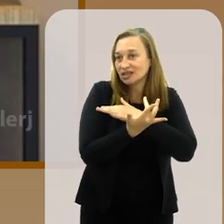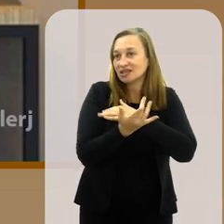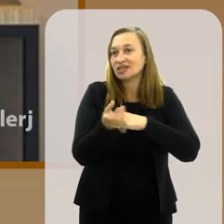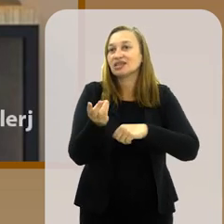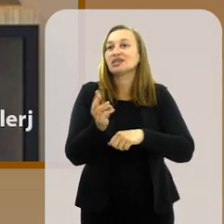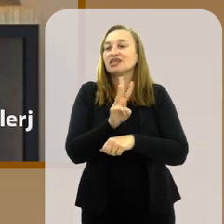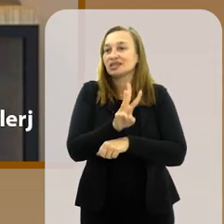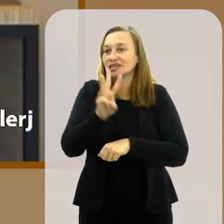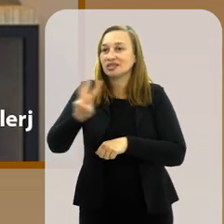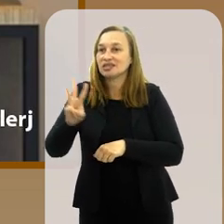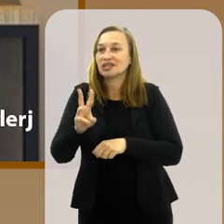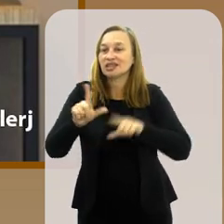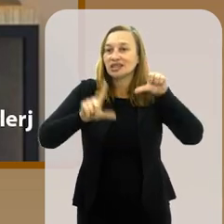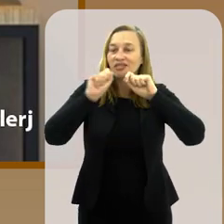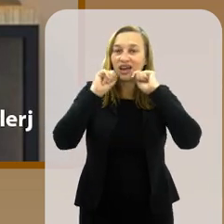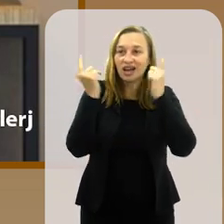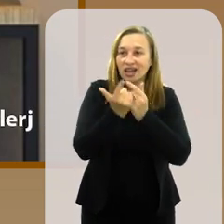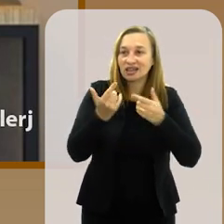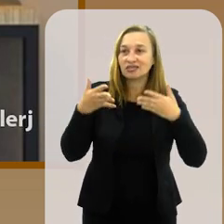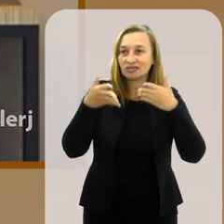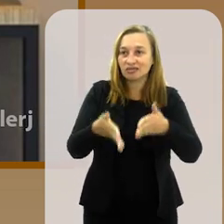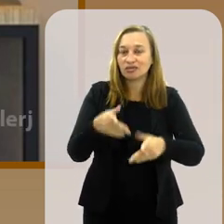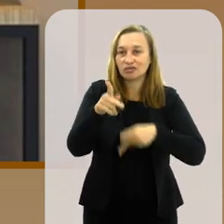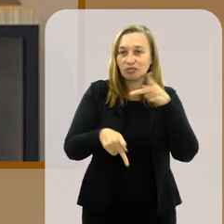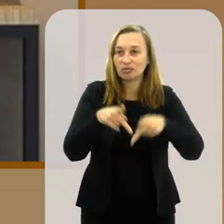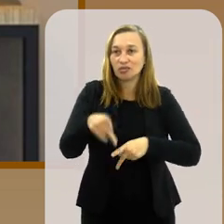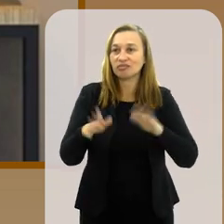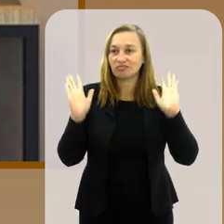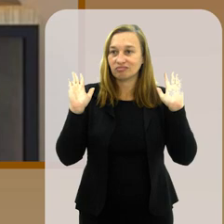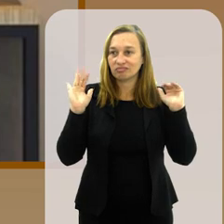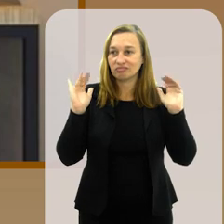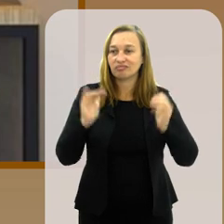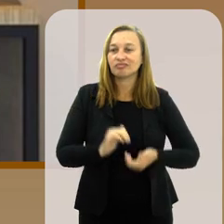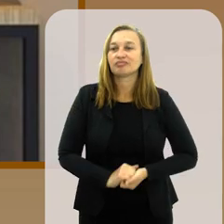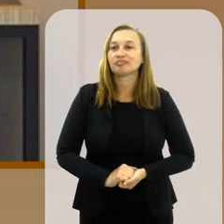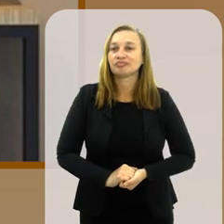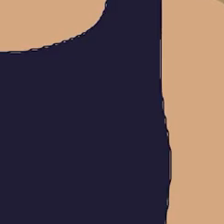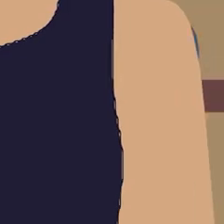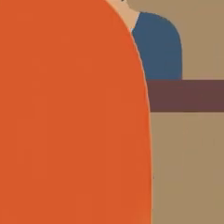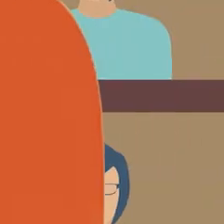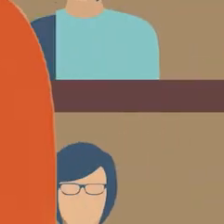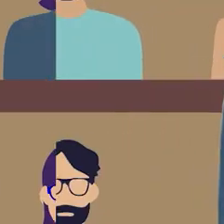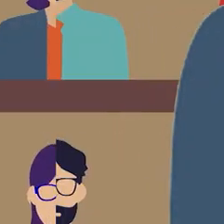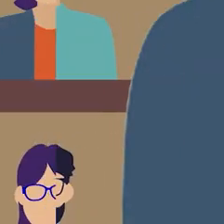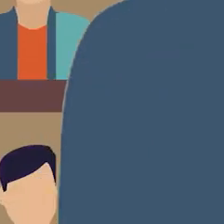e pelas redes sociais. TV Alerj, o canal do povo. Até a próxima.